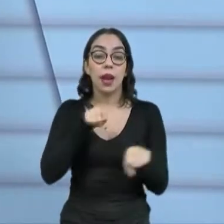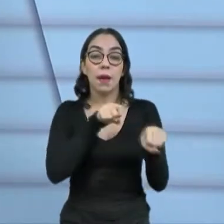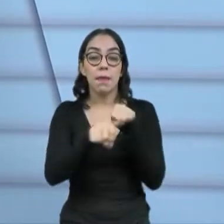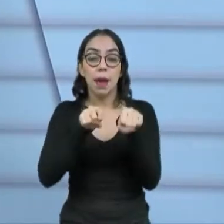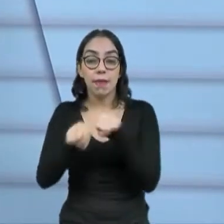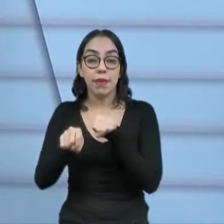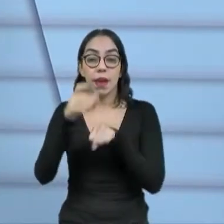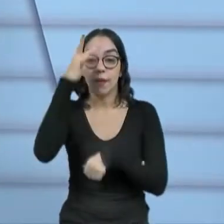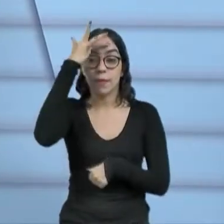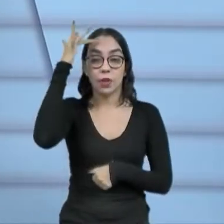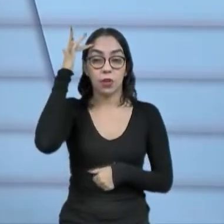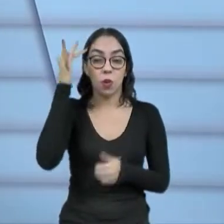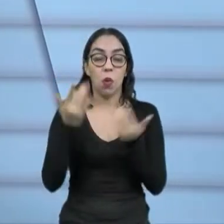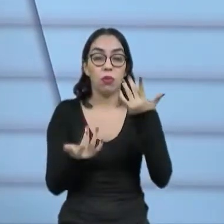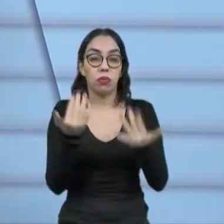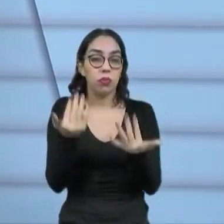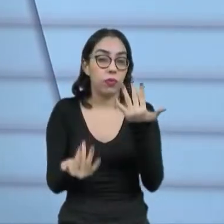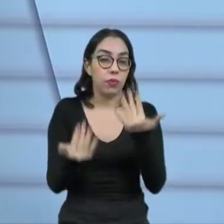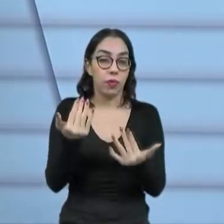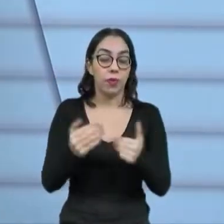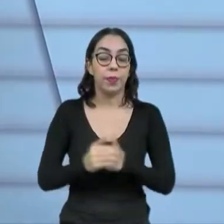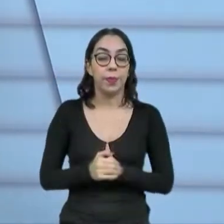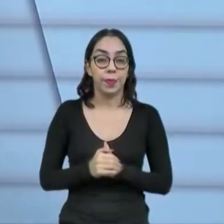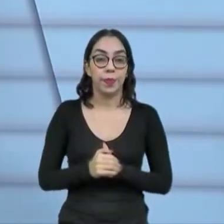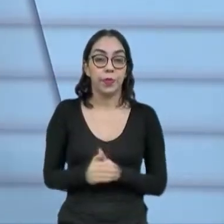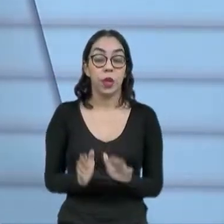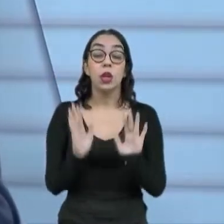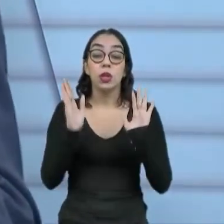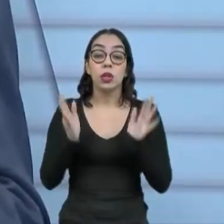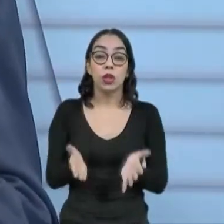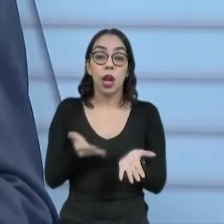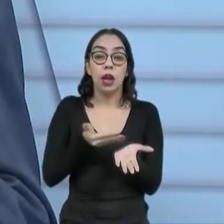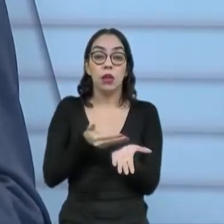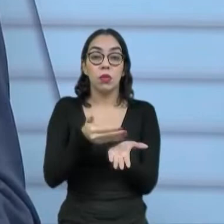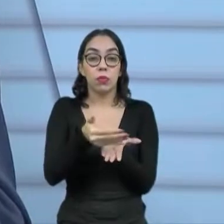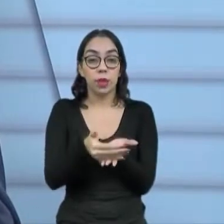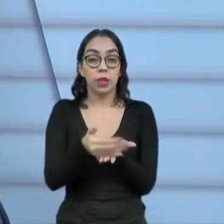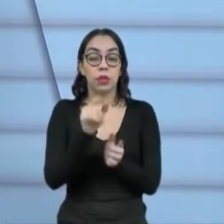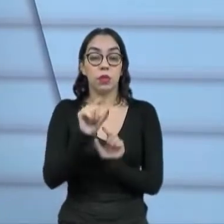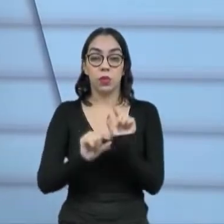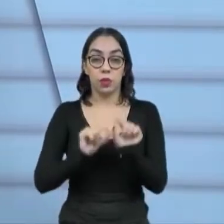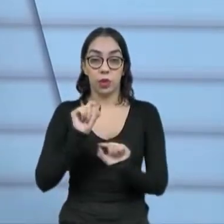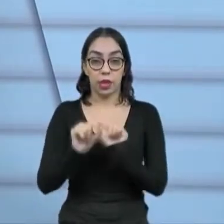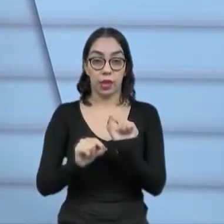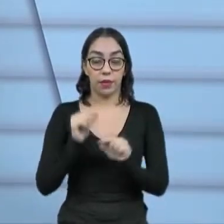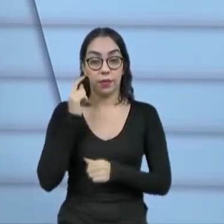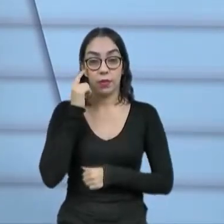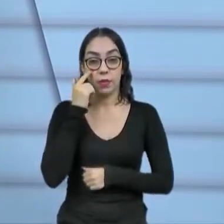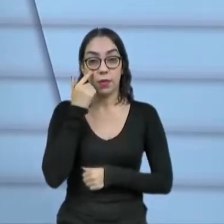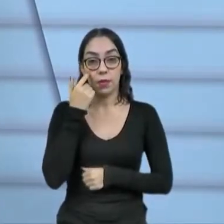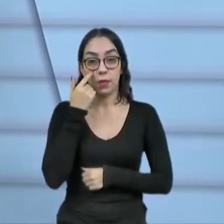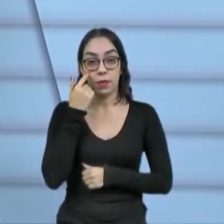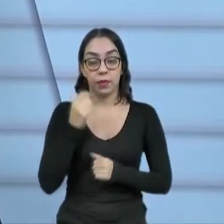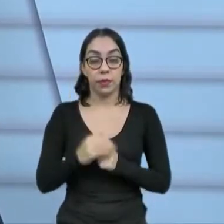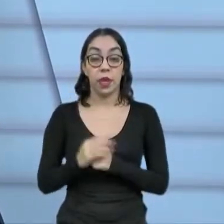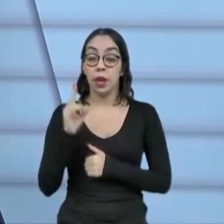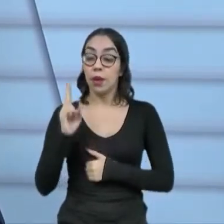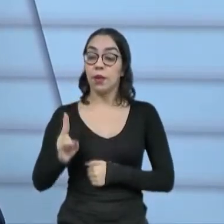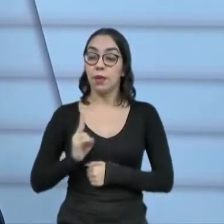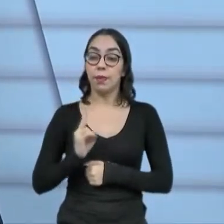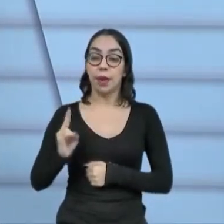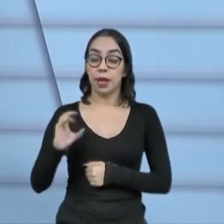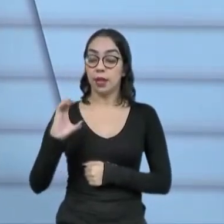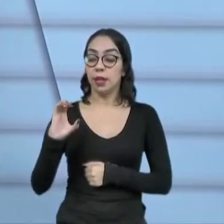o Ratzinger estava dando o empurrão que faltava para a reabilitação do Padre Cícero, que era o primeiro